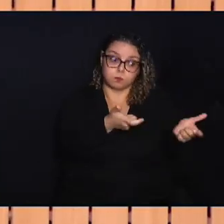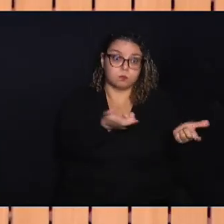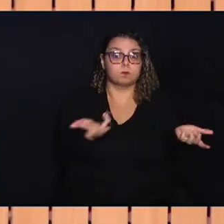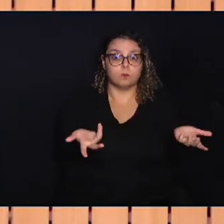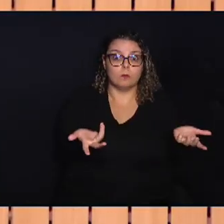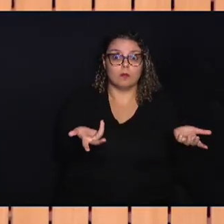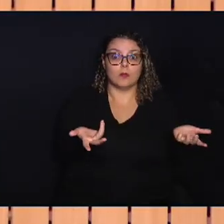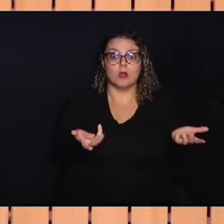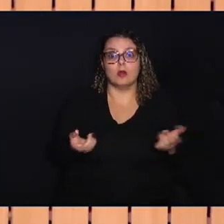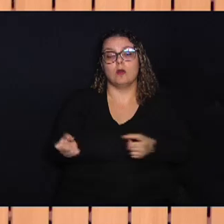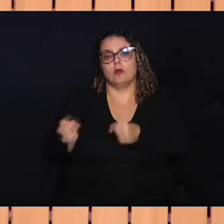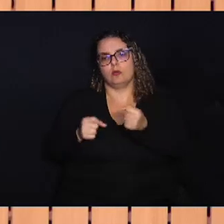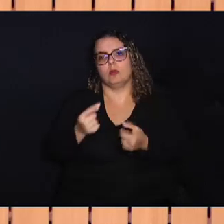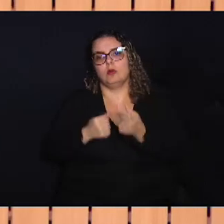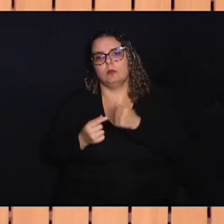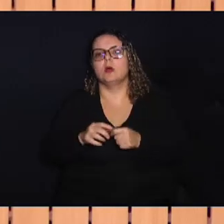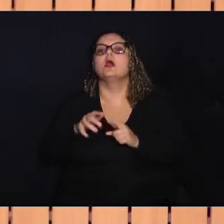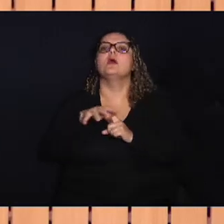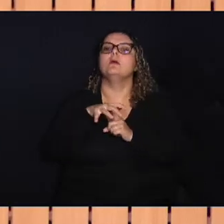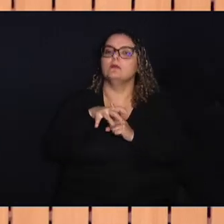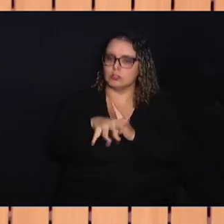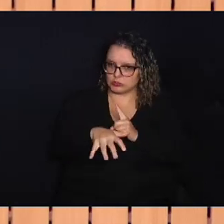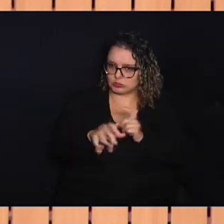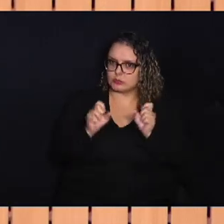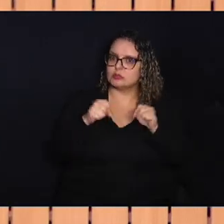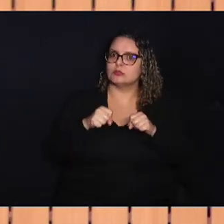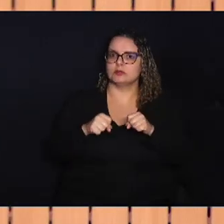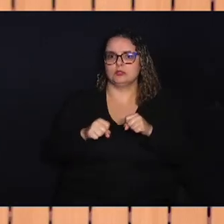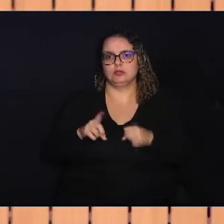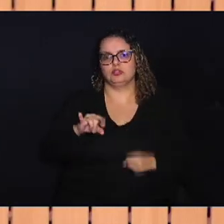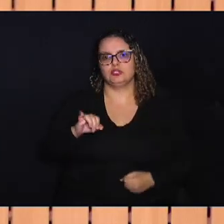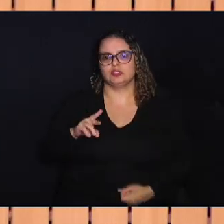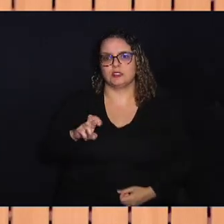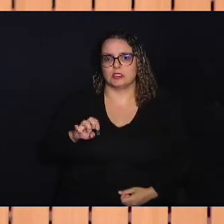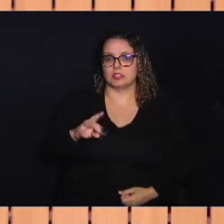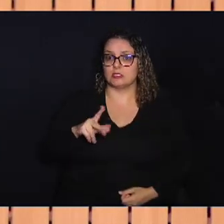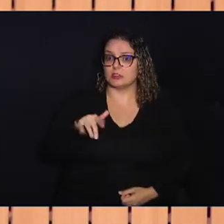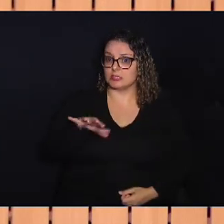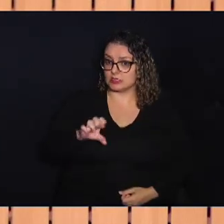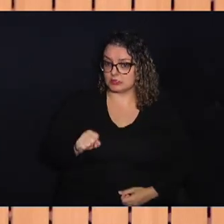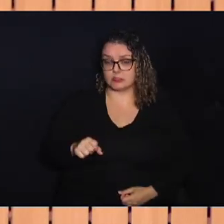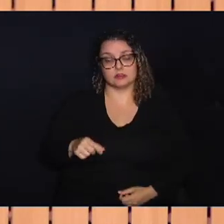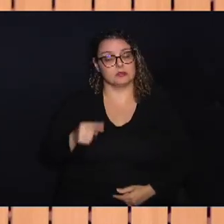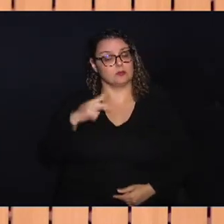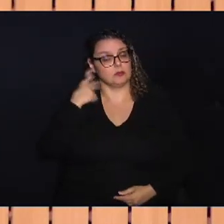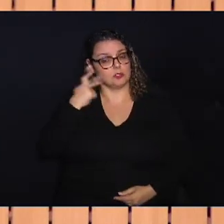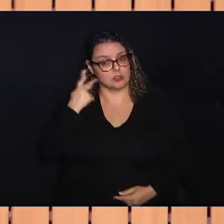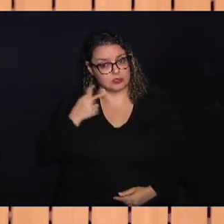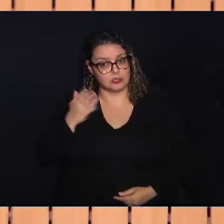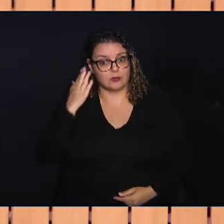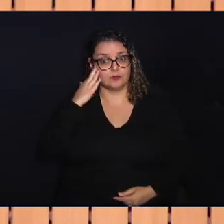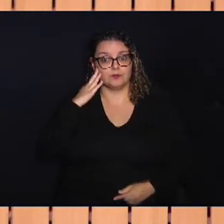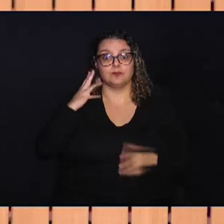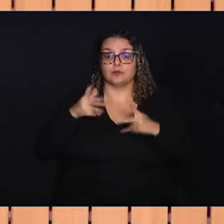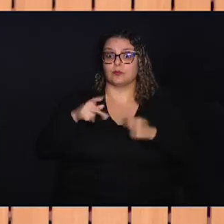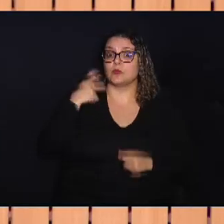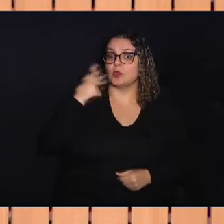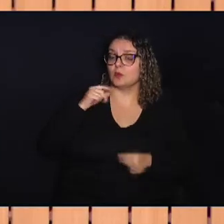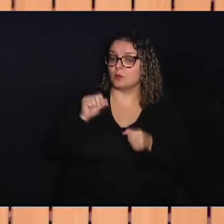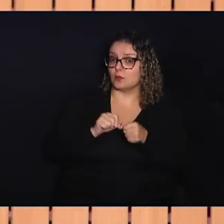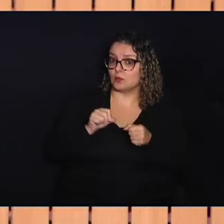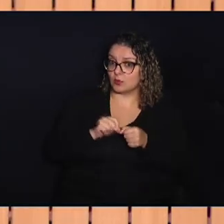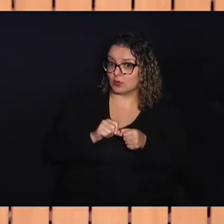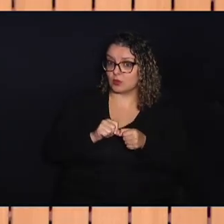Brasil, sim, influencia muito sobre as diretrizes políticas. A gente sabe que todas as políticas têm sido feitas,